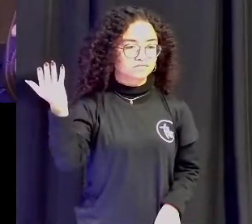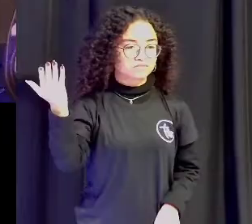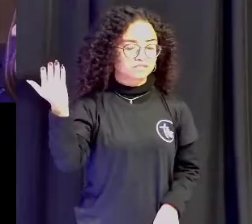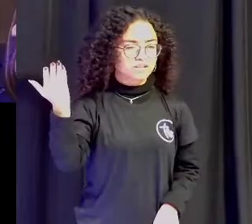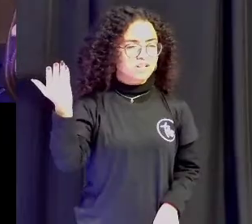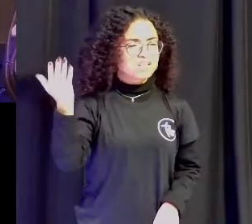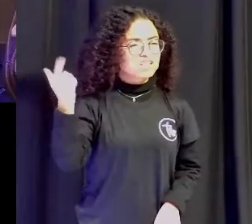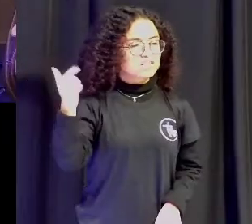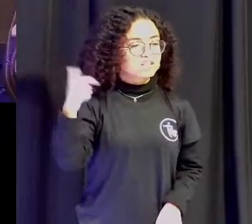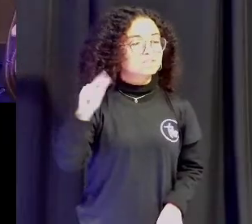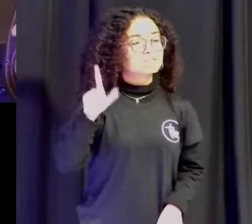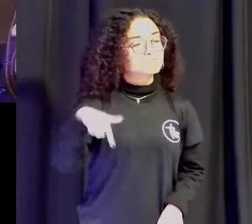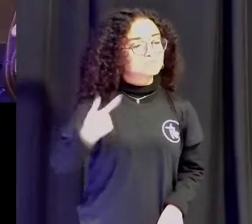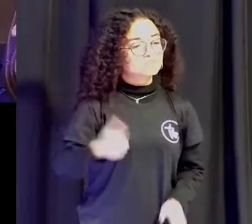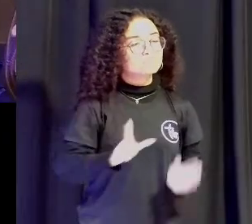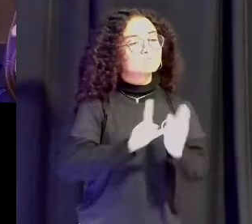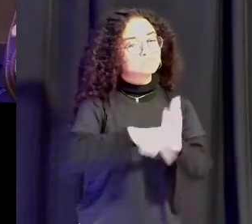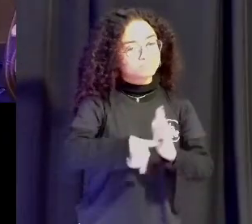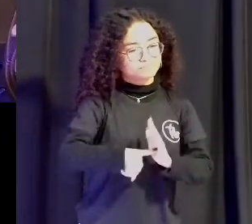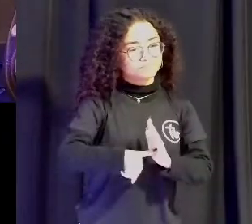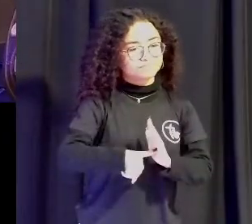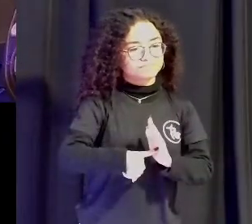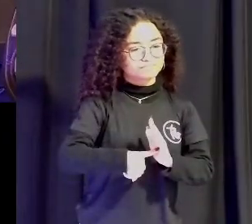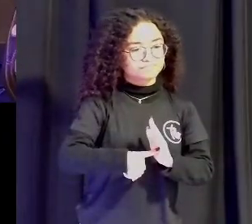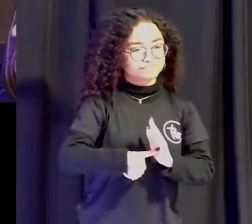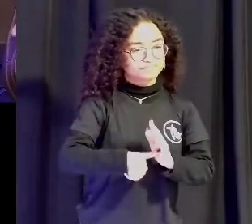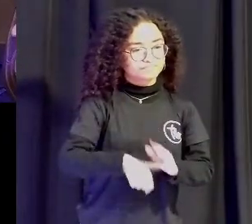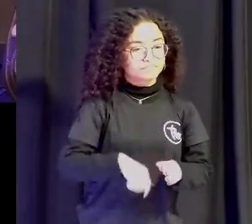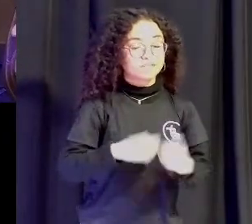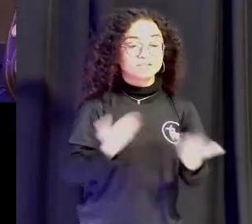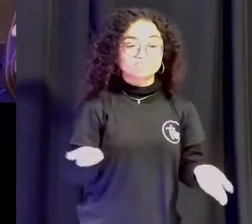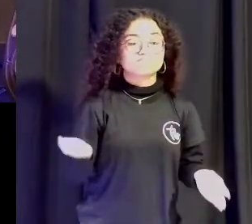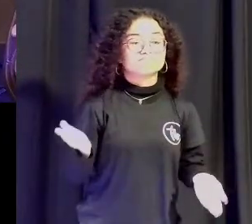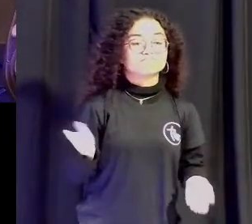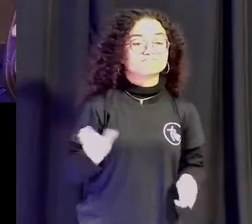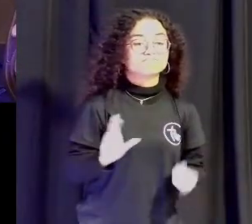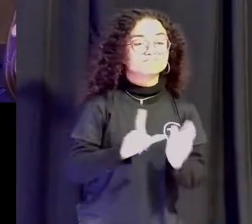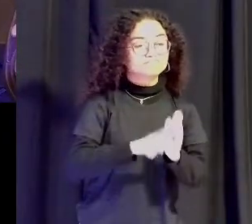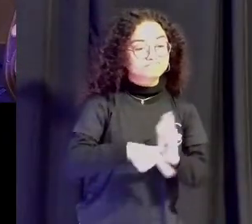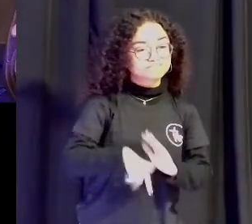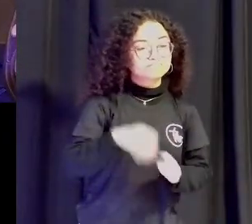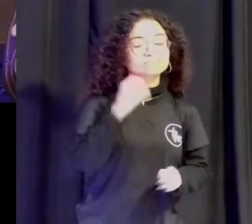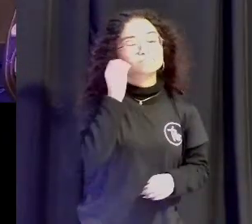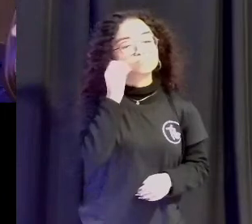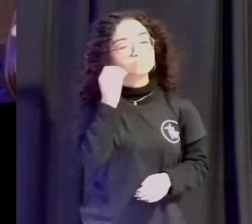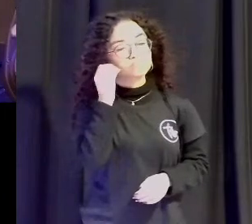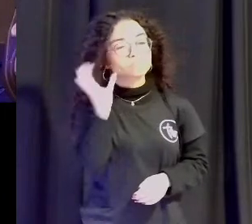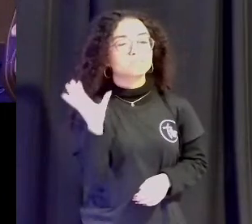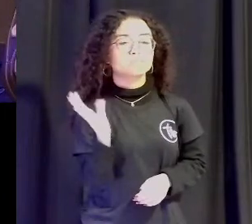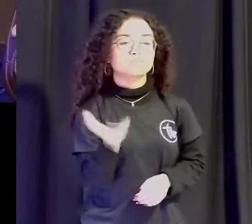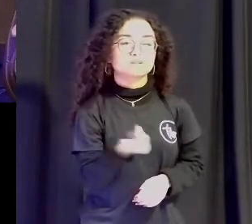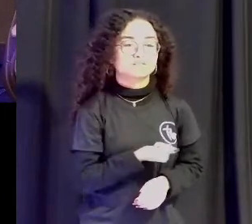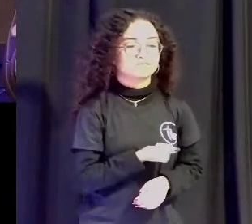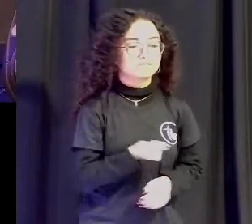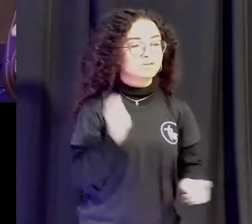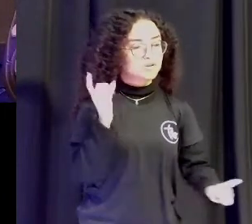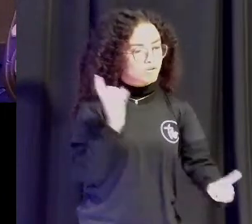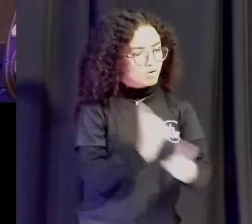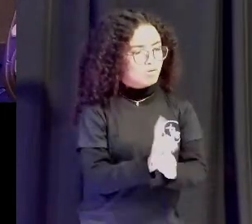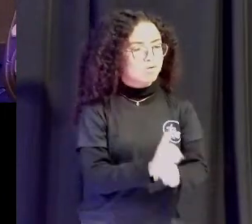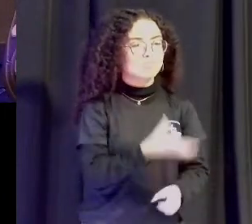do Monte da Transfiguração, depois daquela experiência extraordinária, encontram um homem